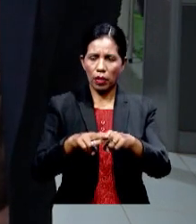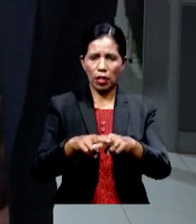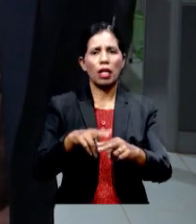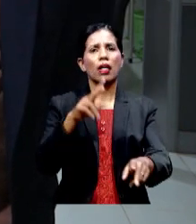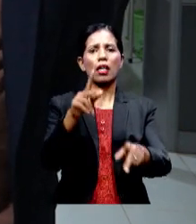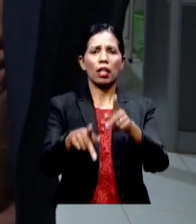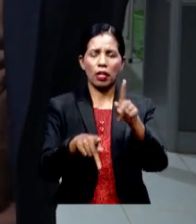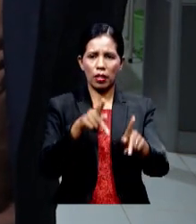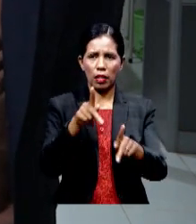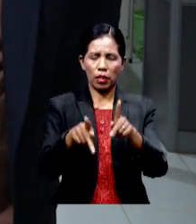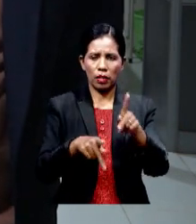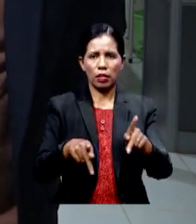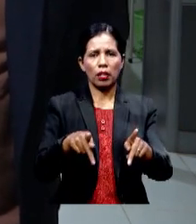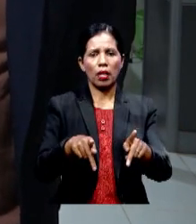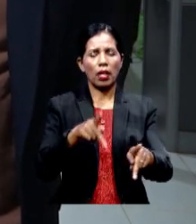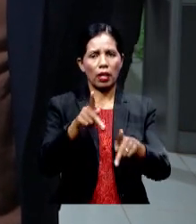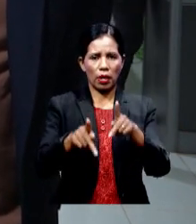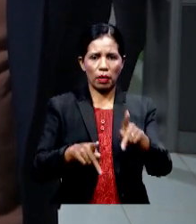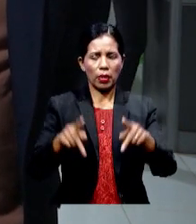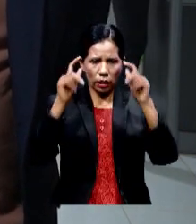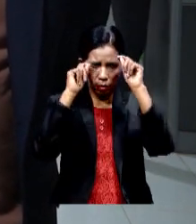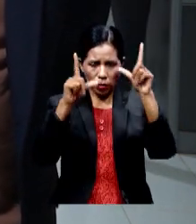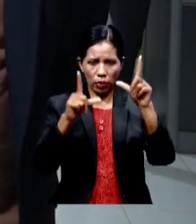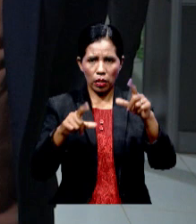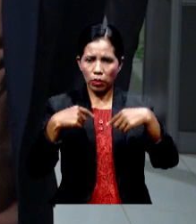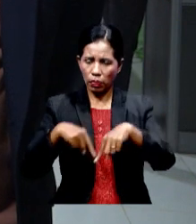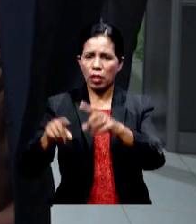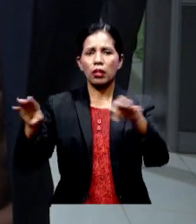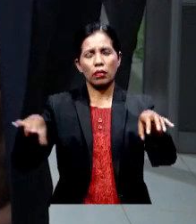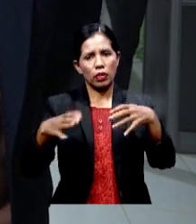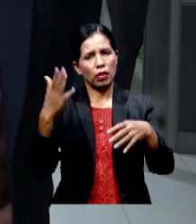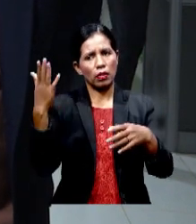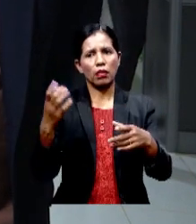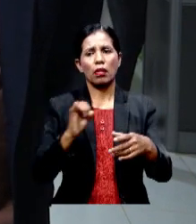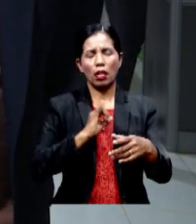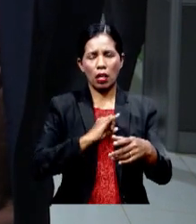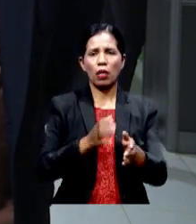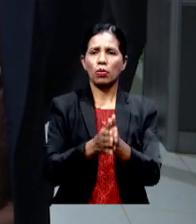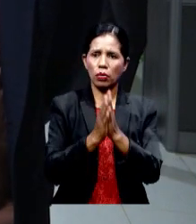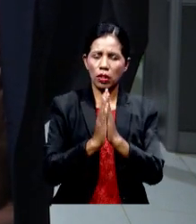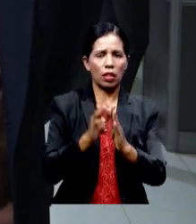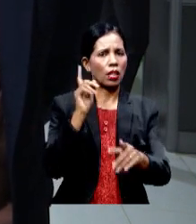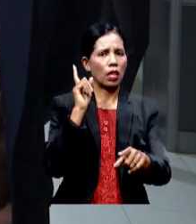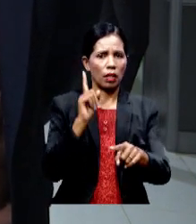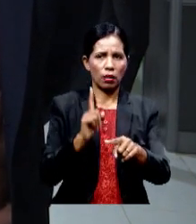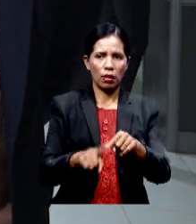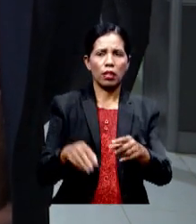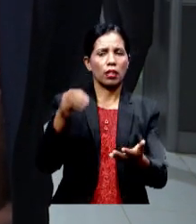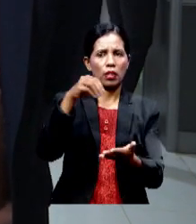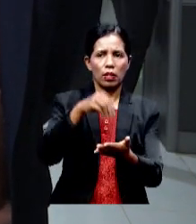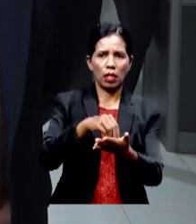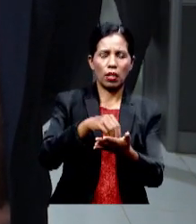tenha timoruan balu ba serviço ne ba mas há uso uma queda né la bele tau e